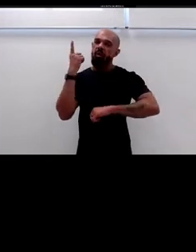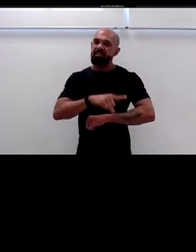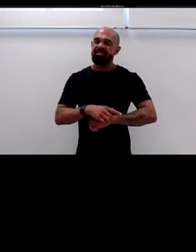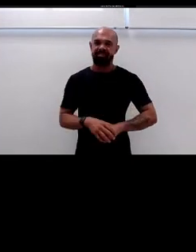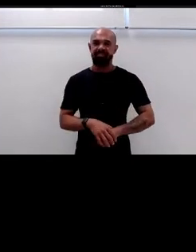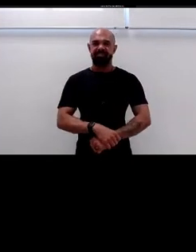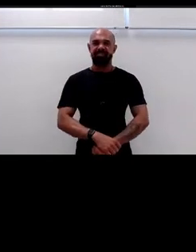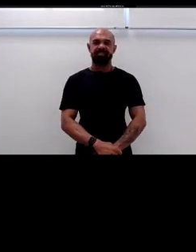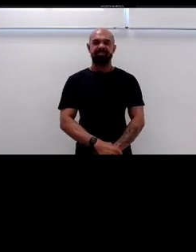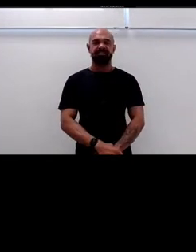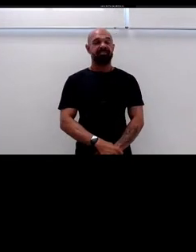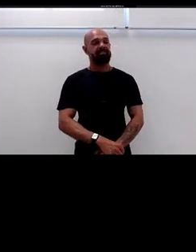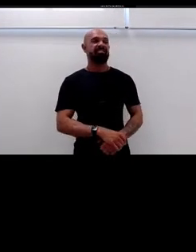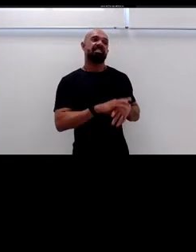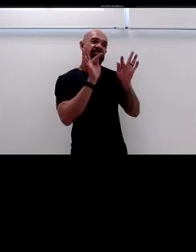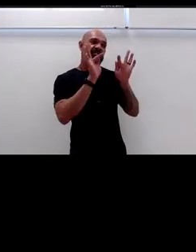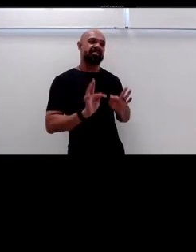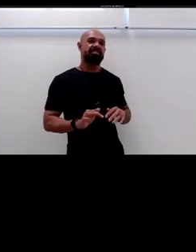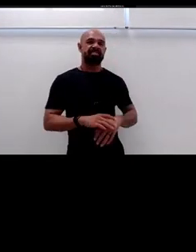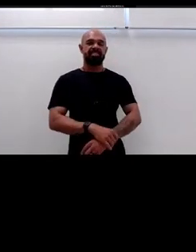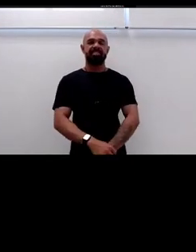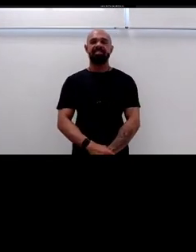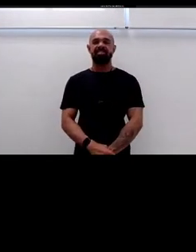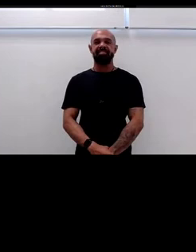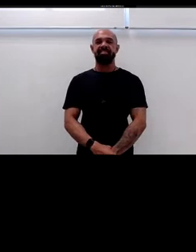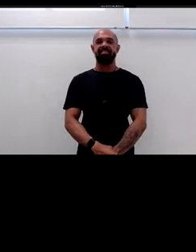Feliz jogando.